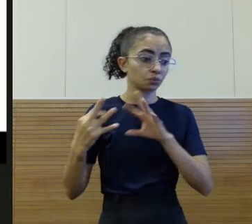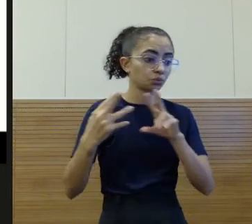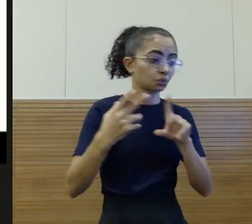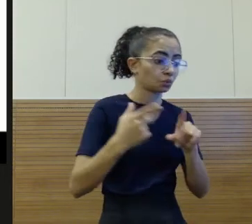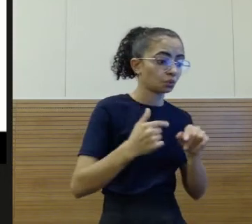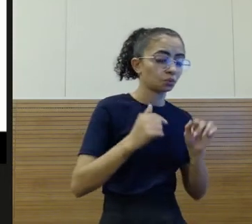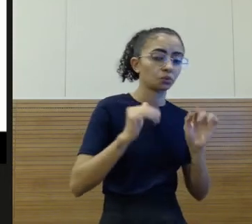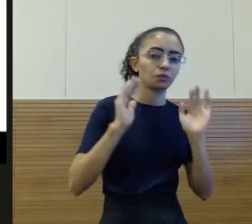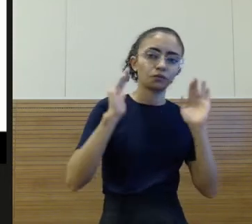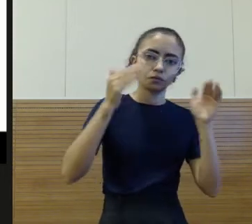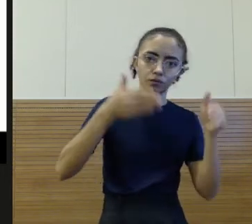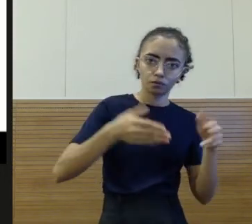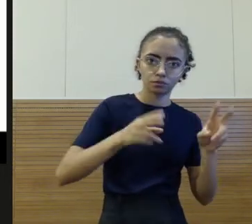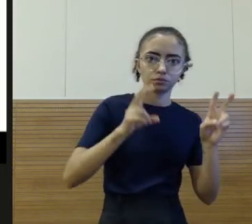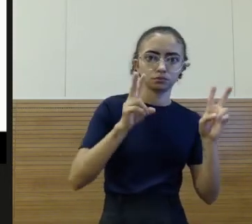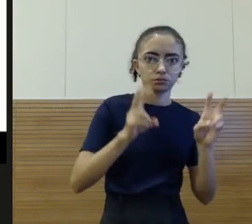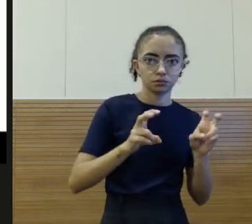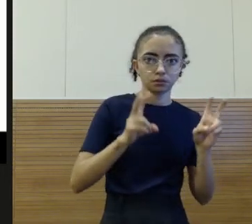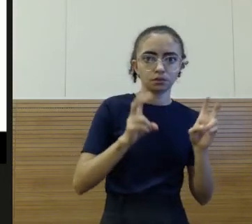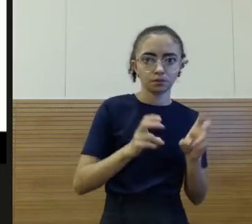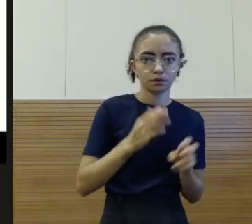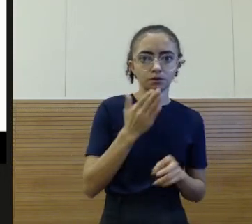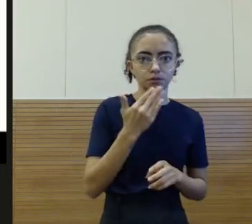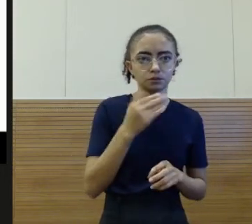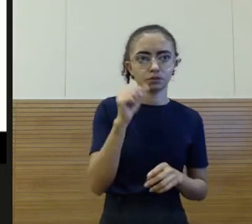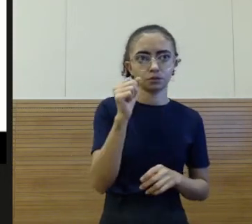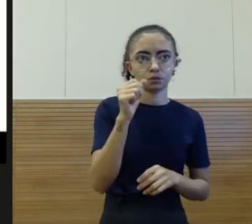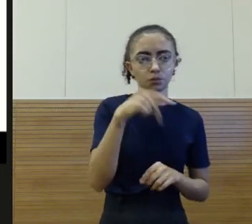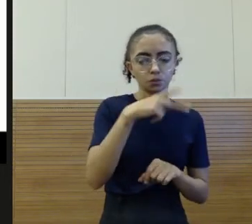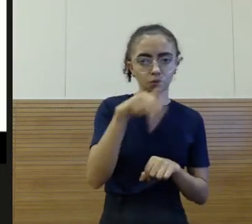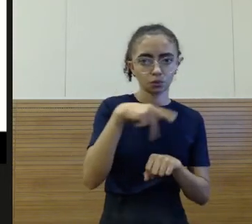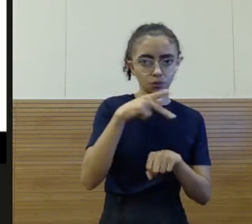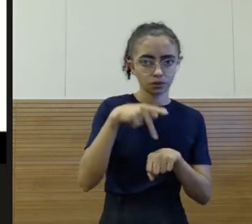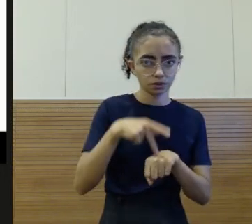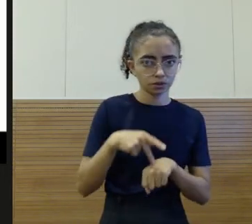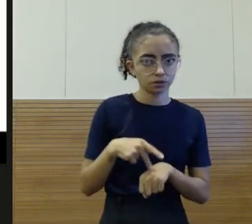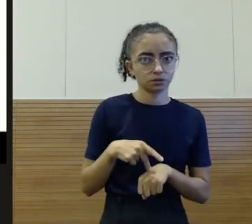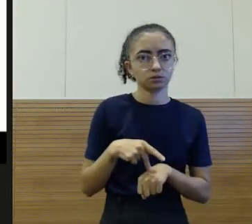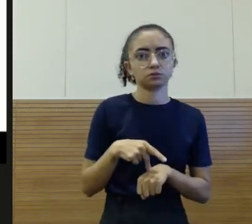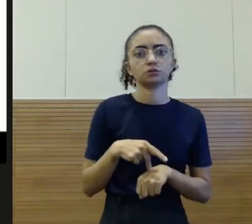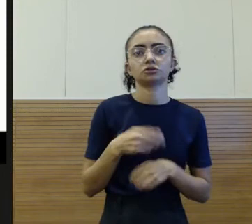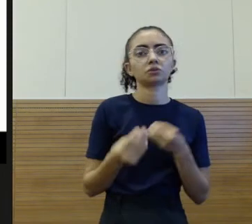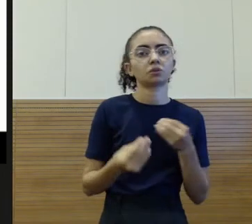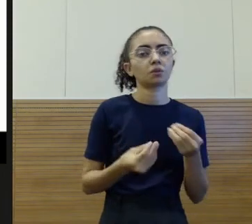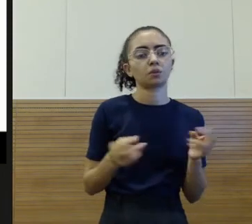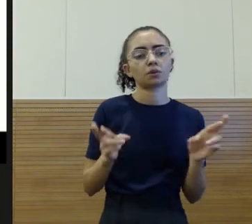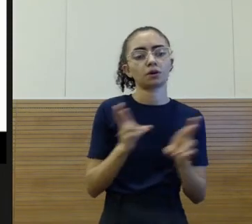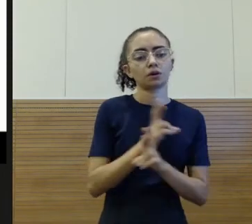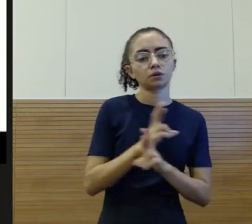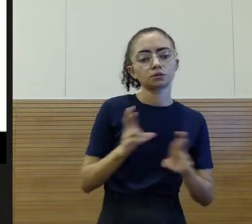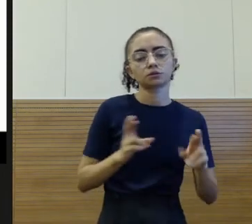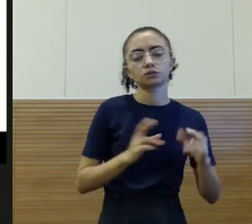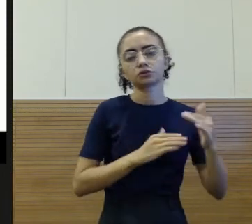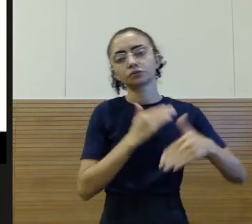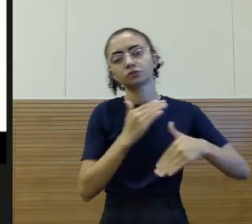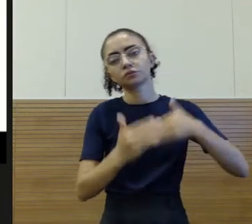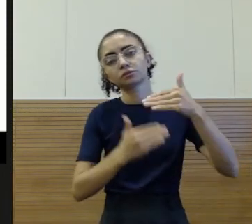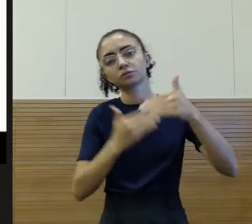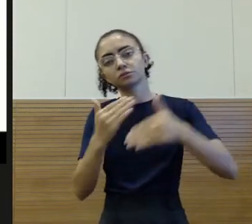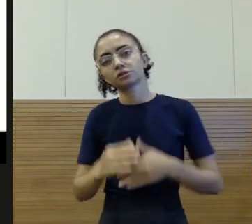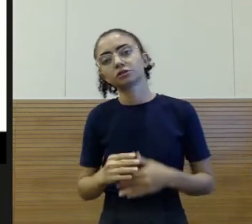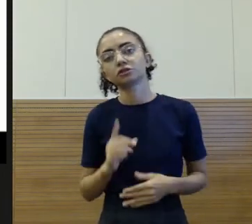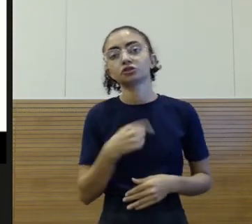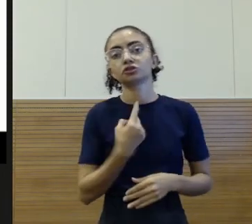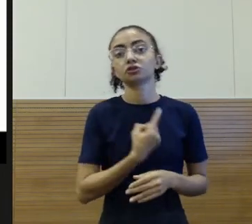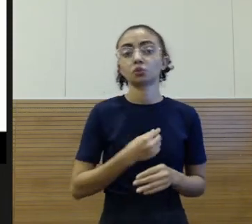alimentação no país. Isso sim, nós sempre, em relação ao desenvolvimento dos guias, temos o